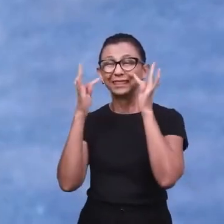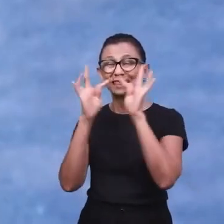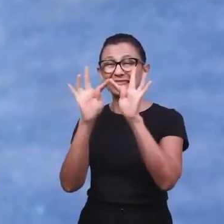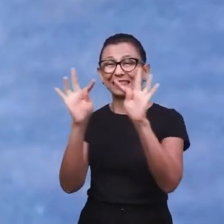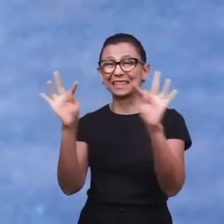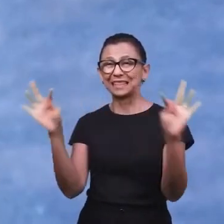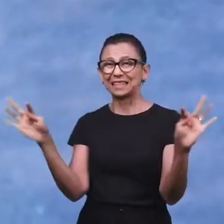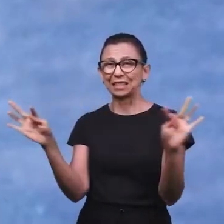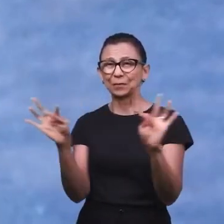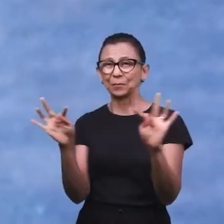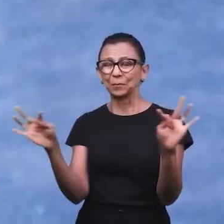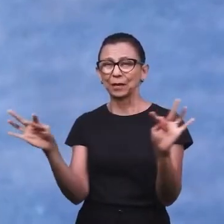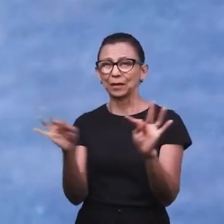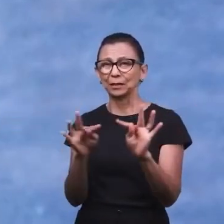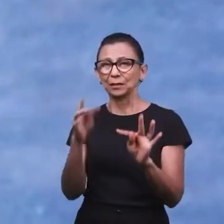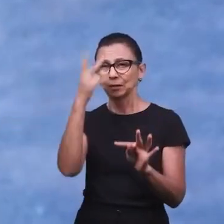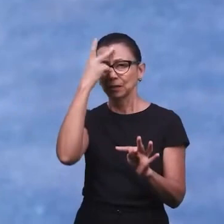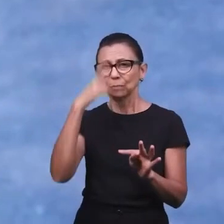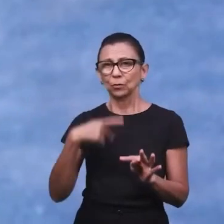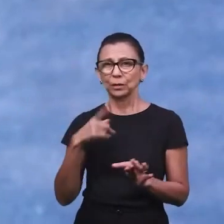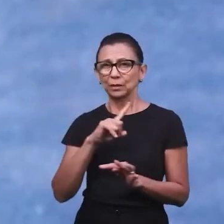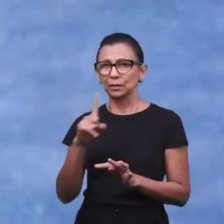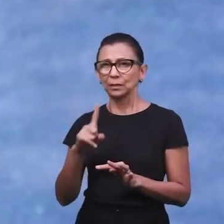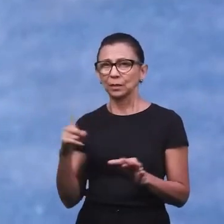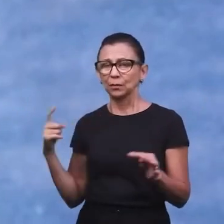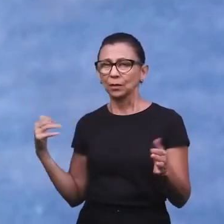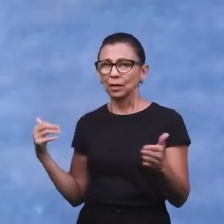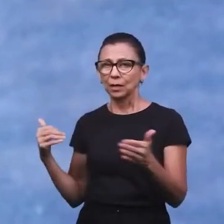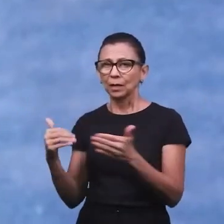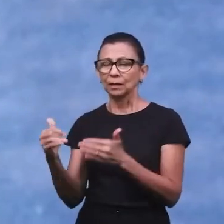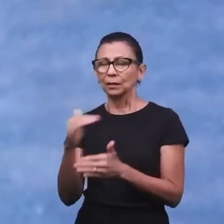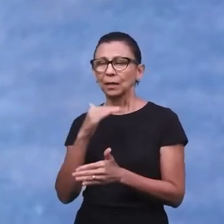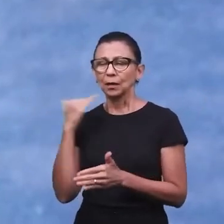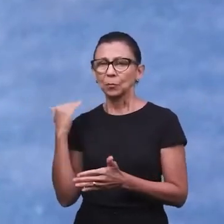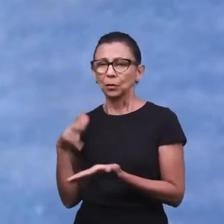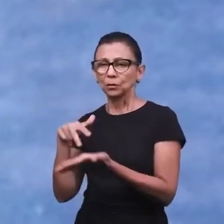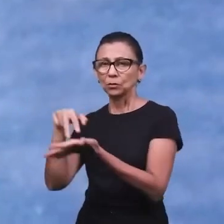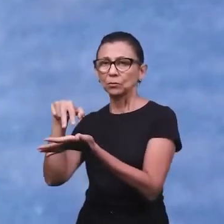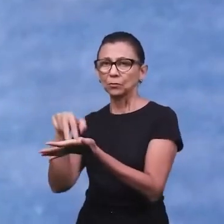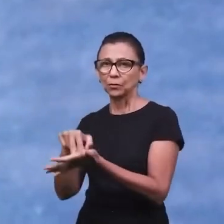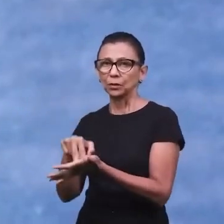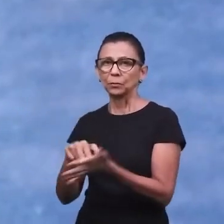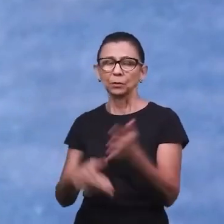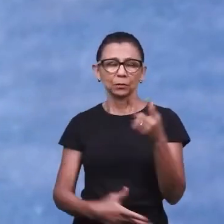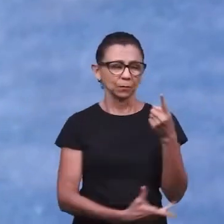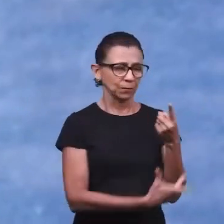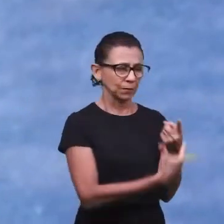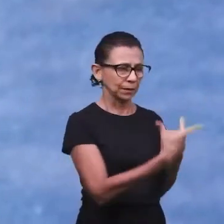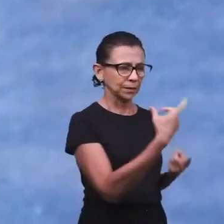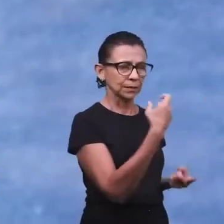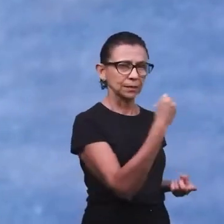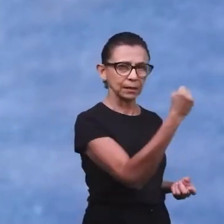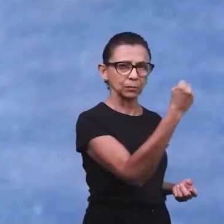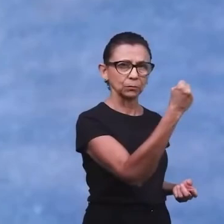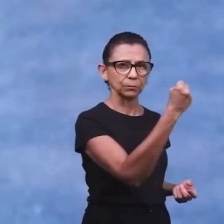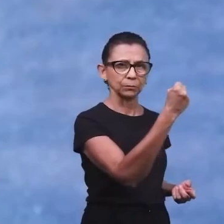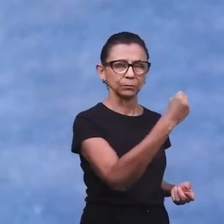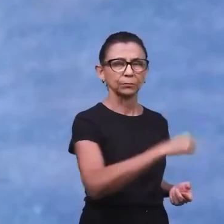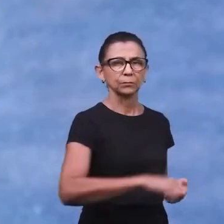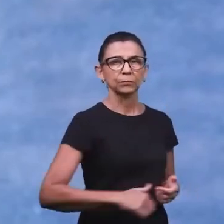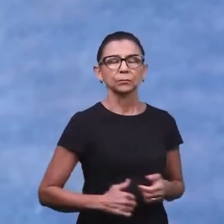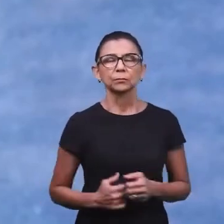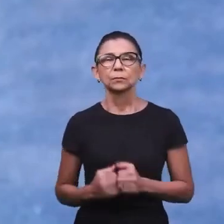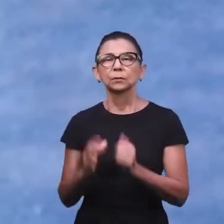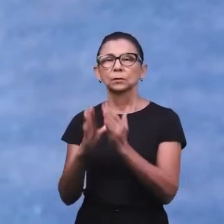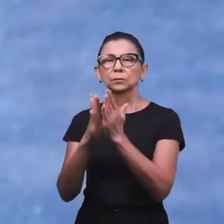e não amaram mais as suas vidas até a morte então pode estar certo de que no poder do sangue de Jesus na palavra